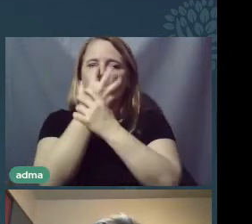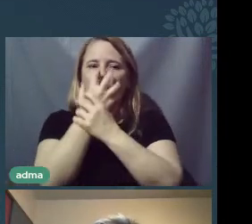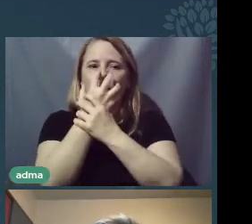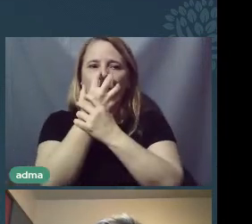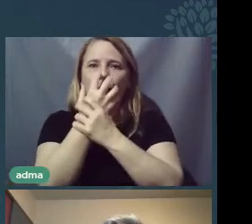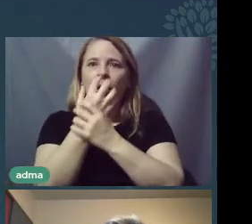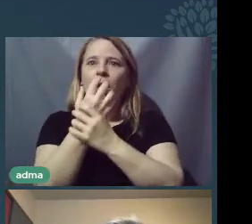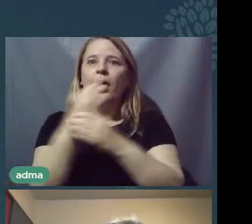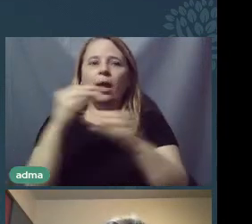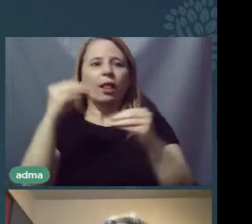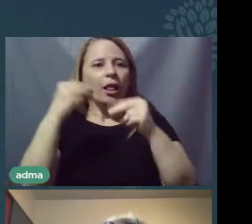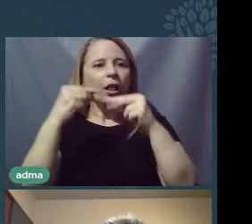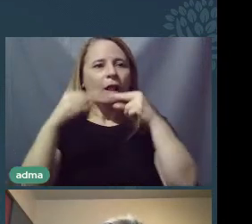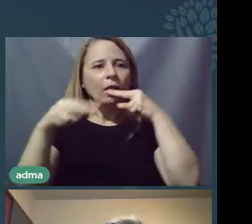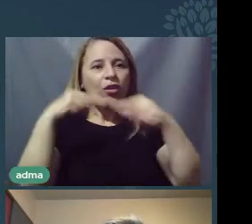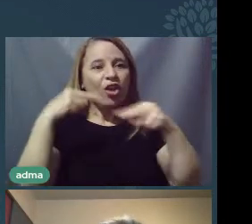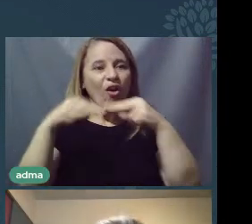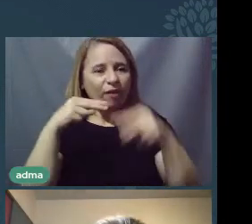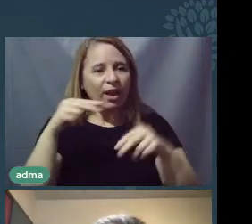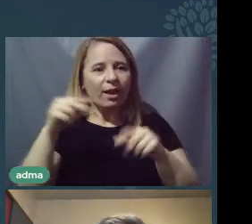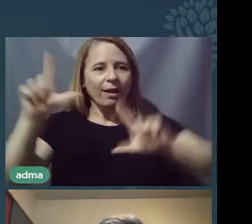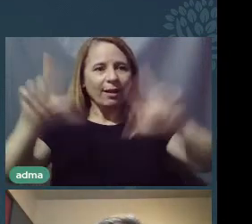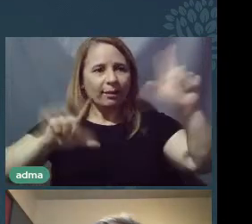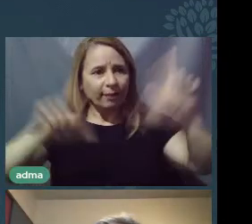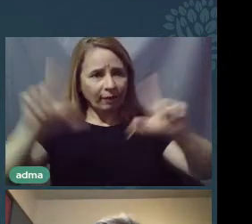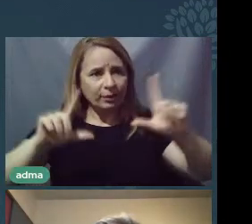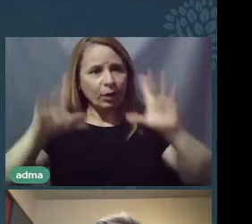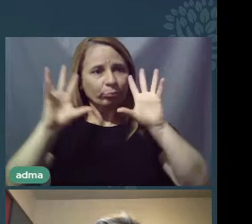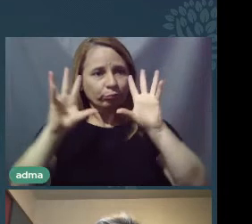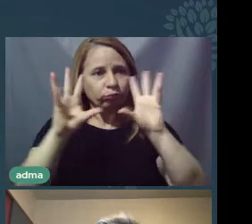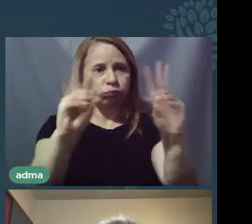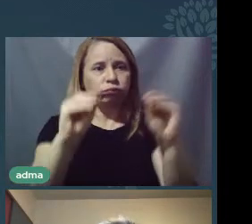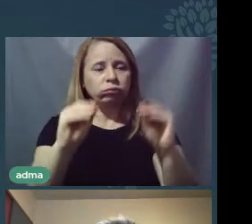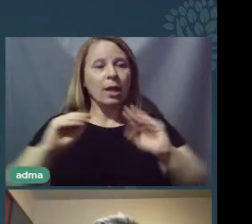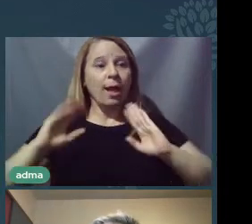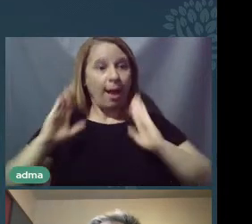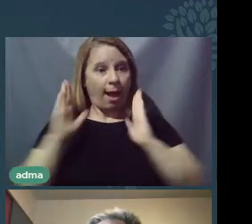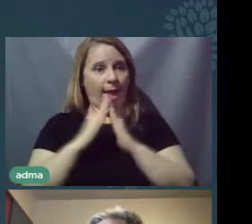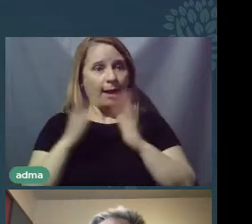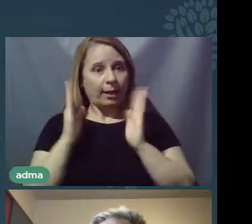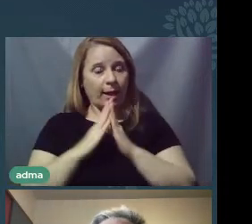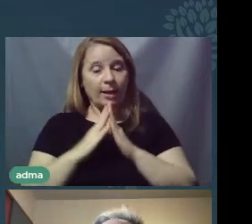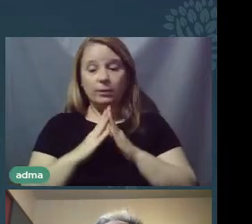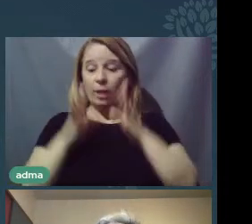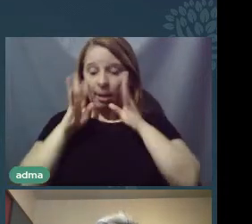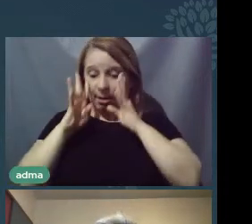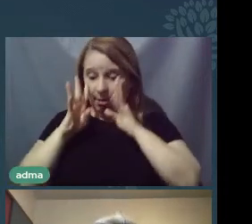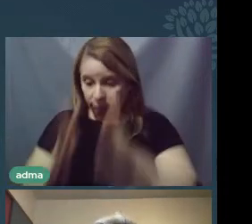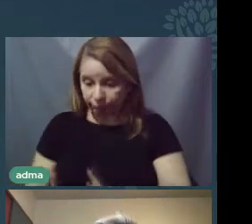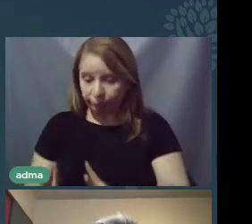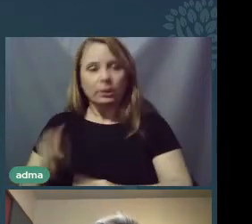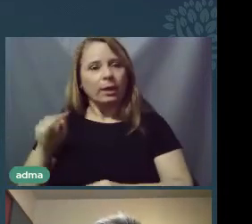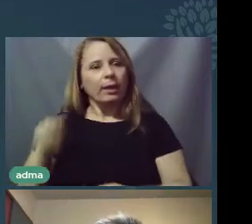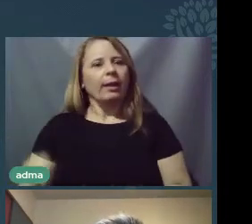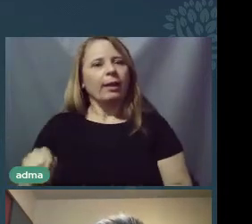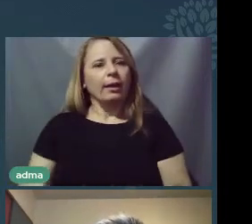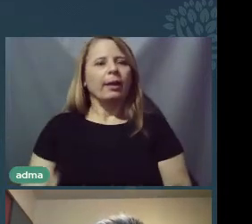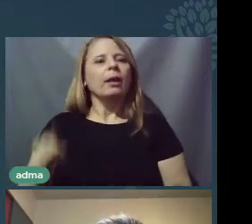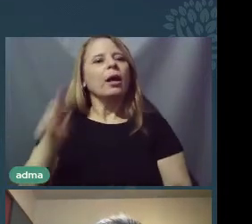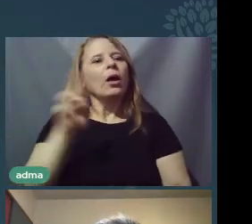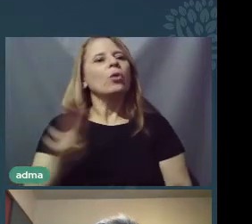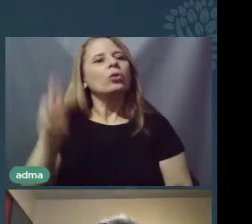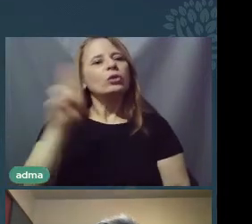de novela, não. A televisão tem que estar desligada, a casa está em função da administração